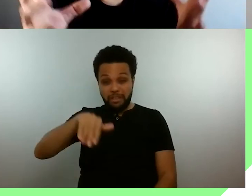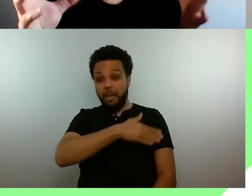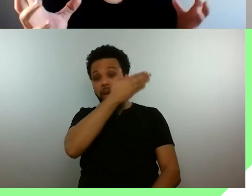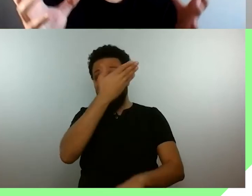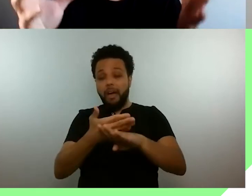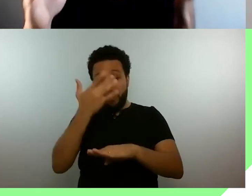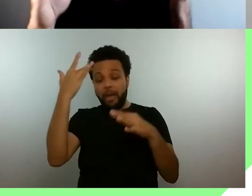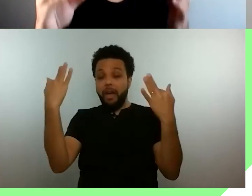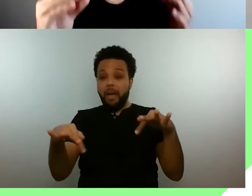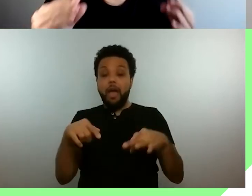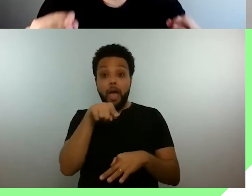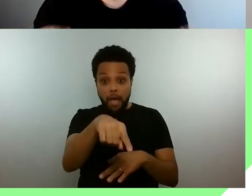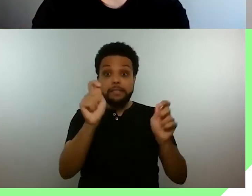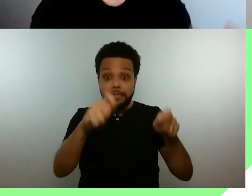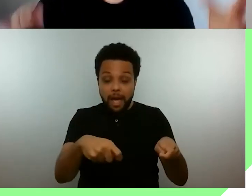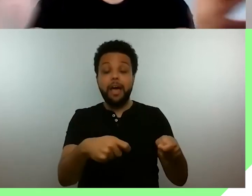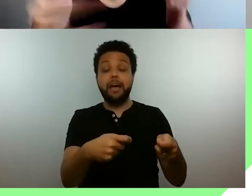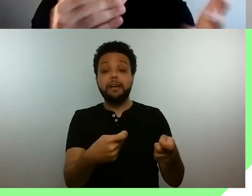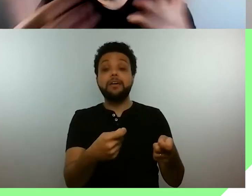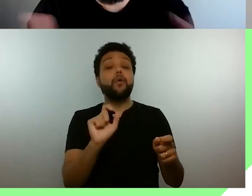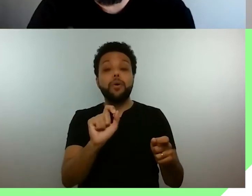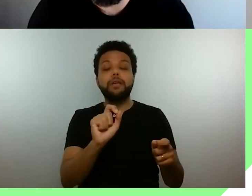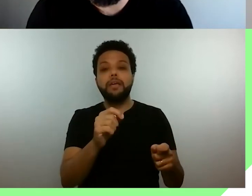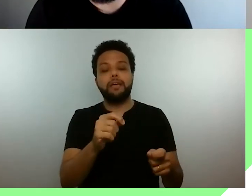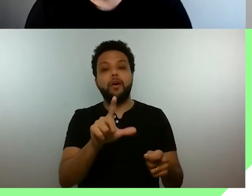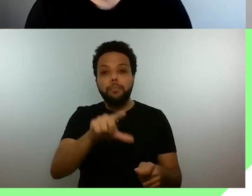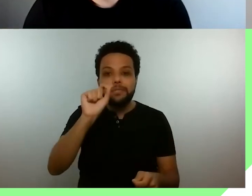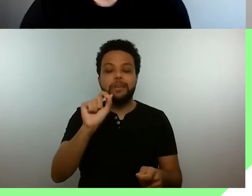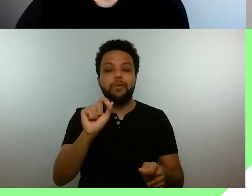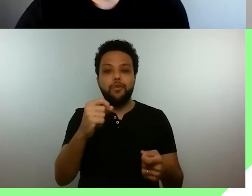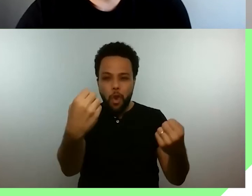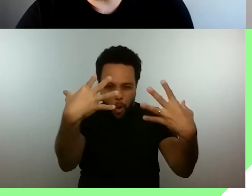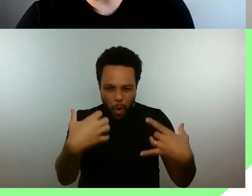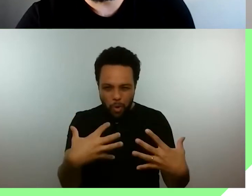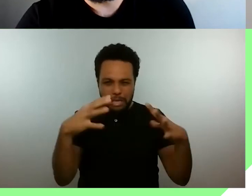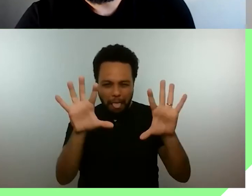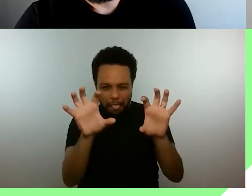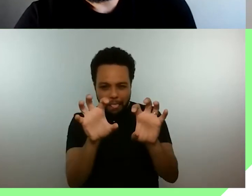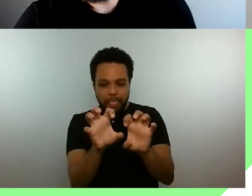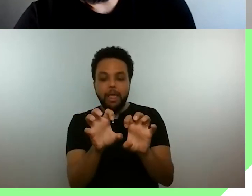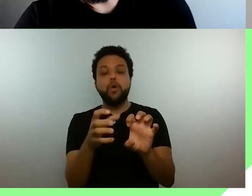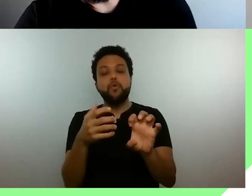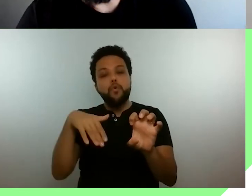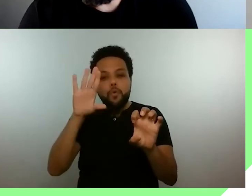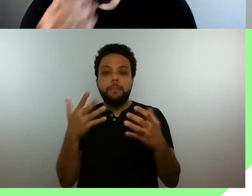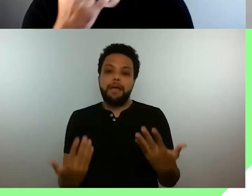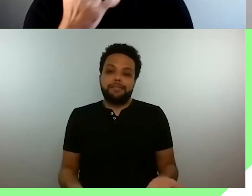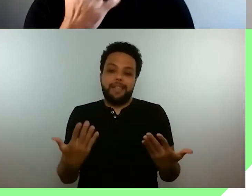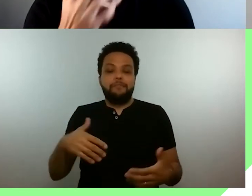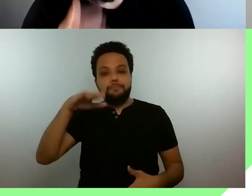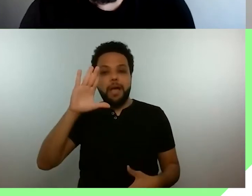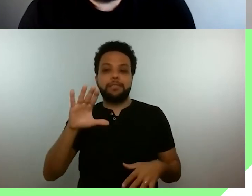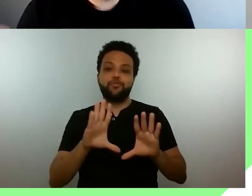maravilha que é o Dark Mode, assim, a gente diminui o brilho, diminui o contraste ali, a coisa toda que é maravilhosa. E aí,